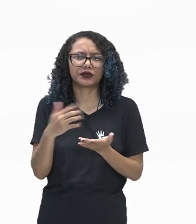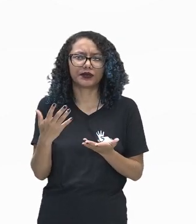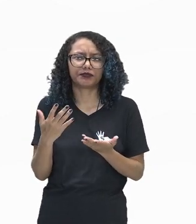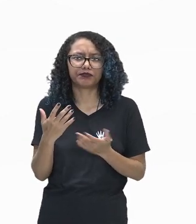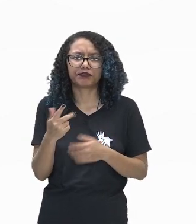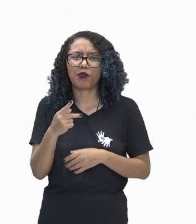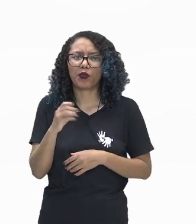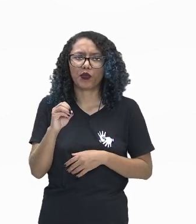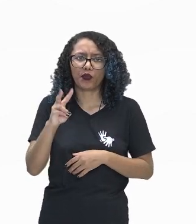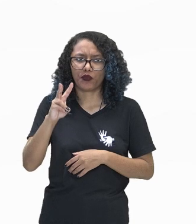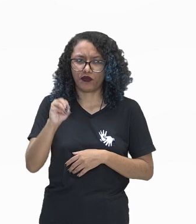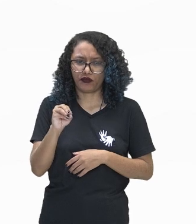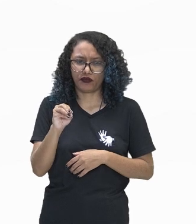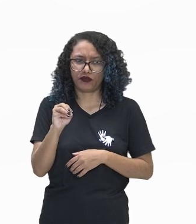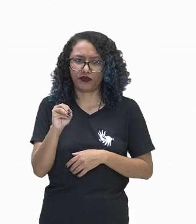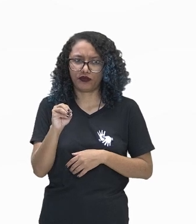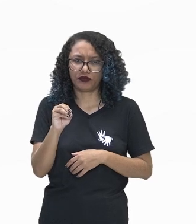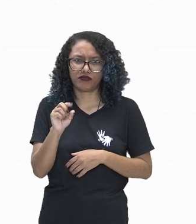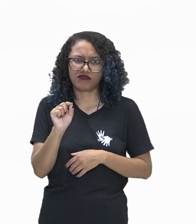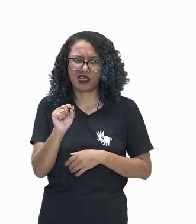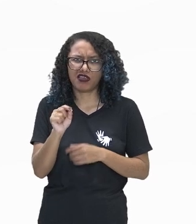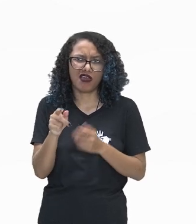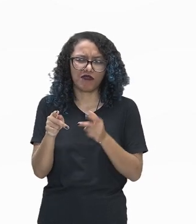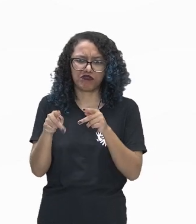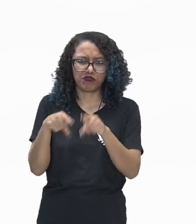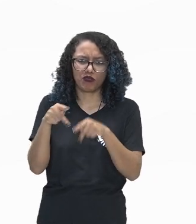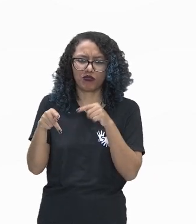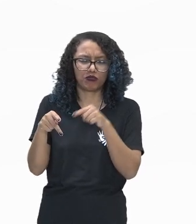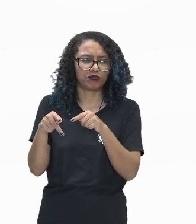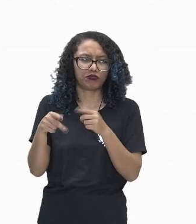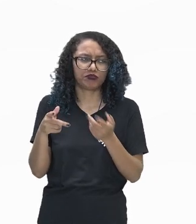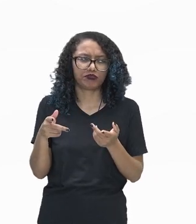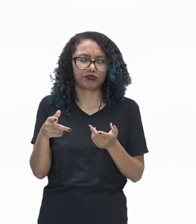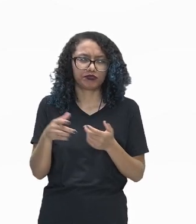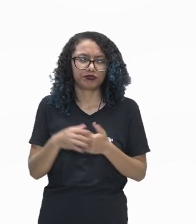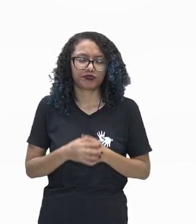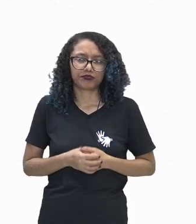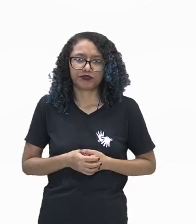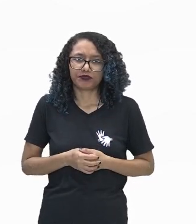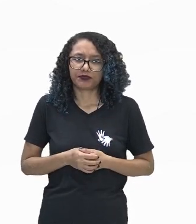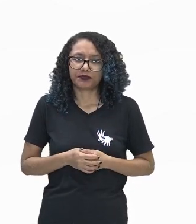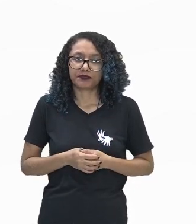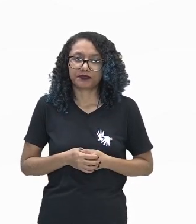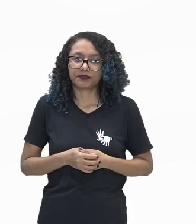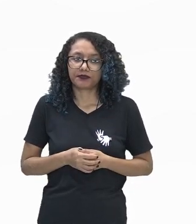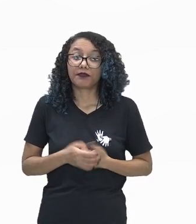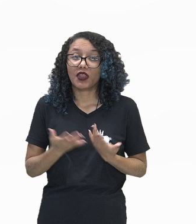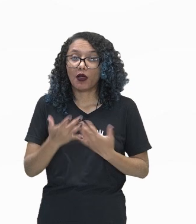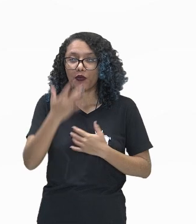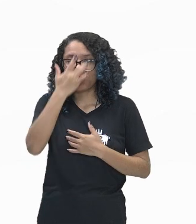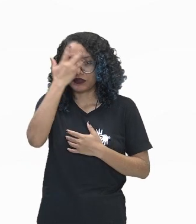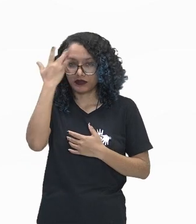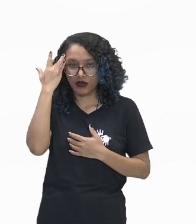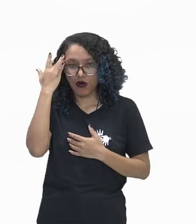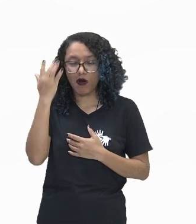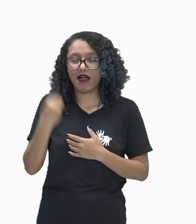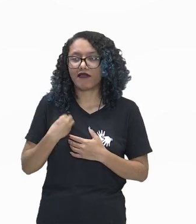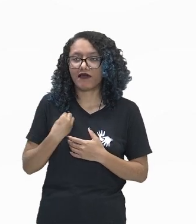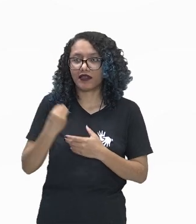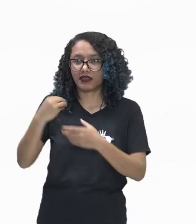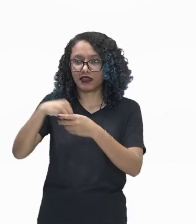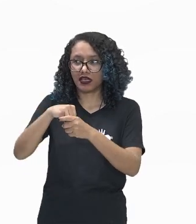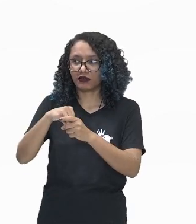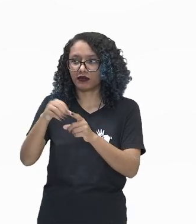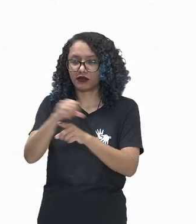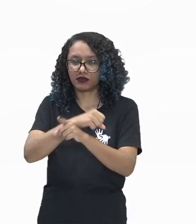é o povo? O povo, então, são pessoas que vivem dentro da sociedade, que fazem